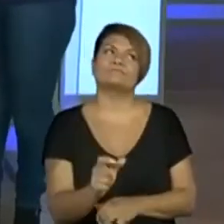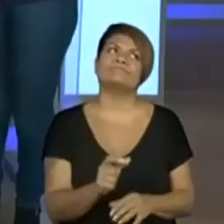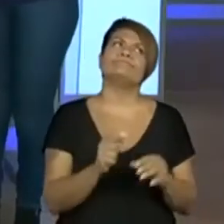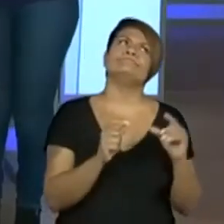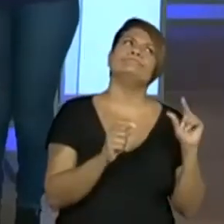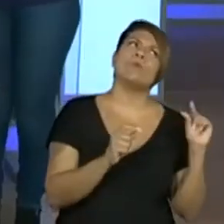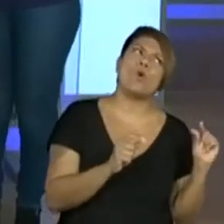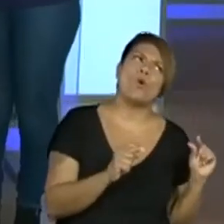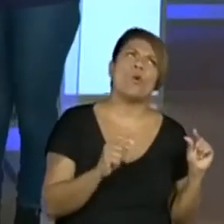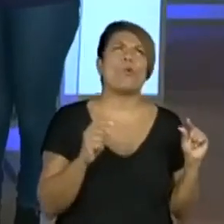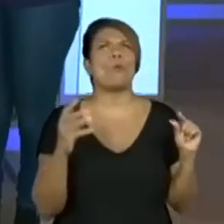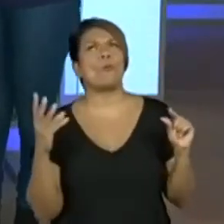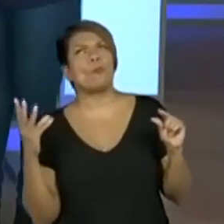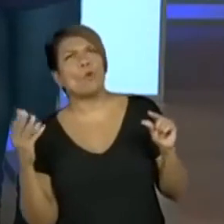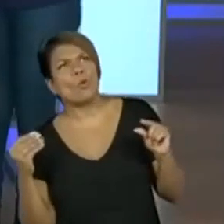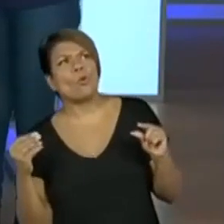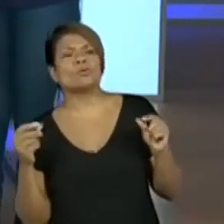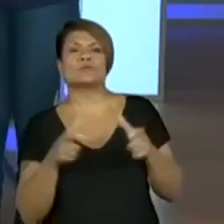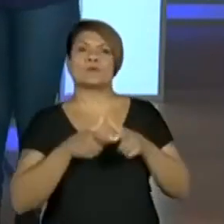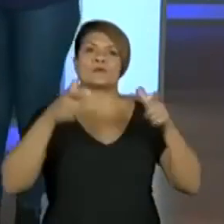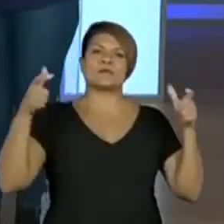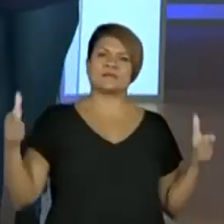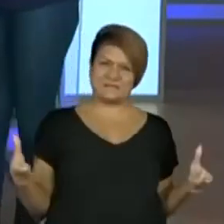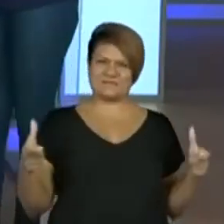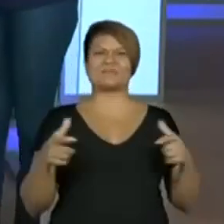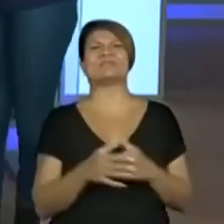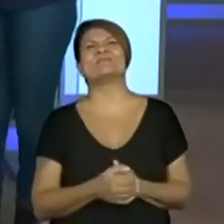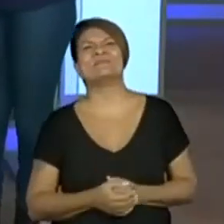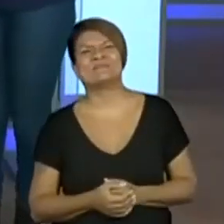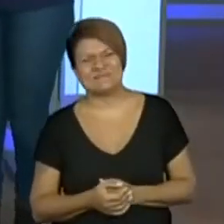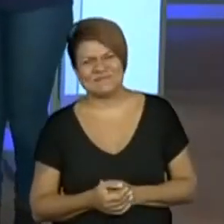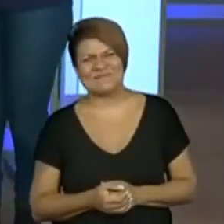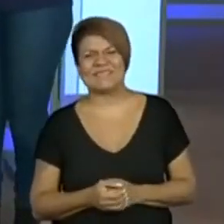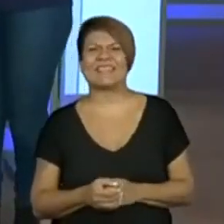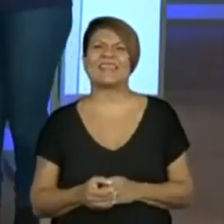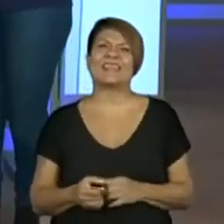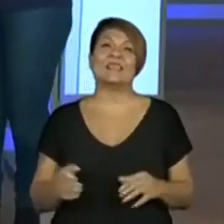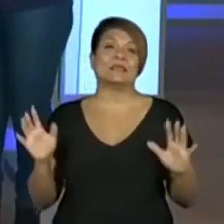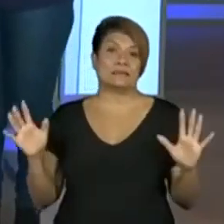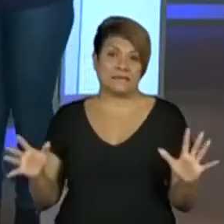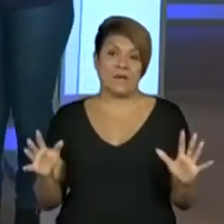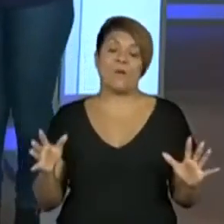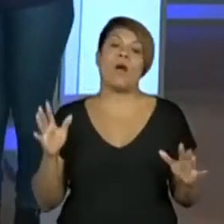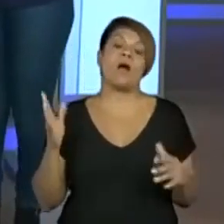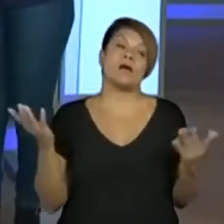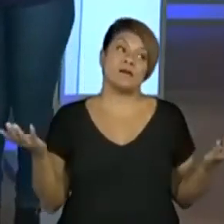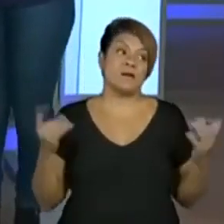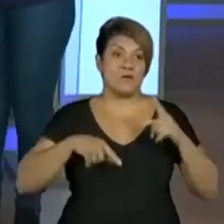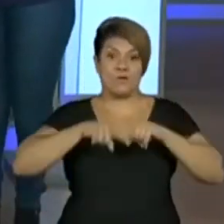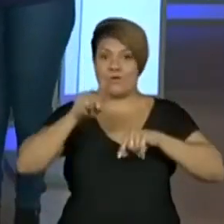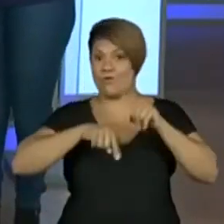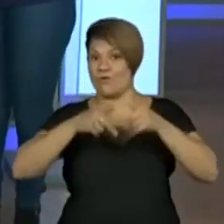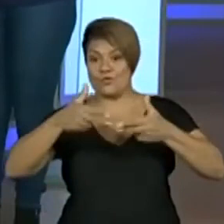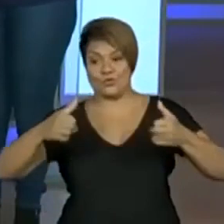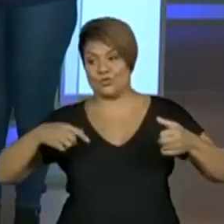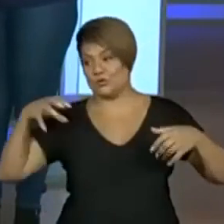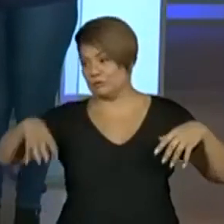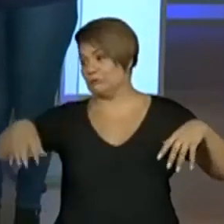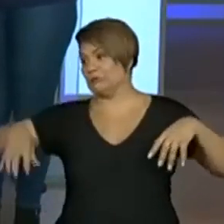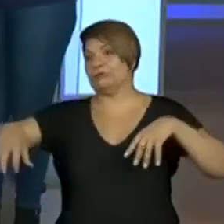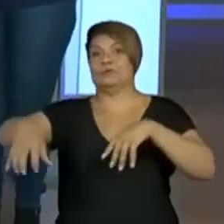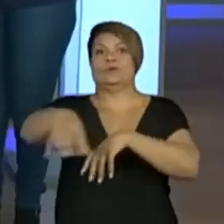nem muito ruim menor É verdade Aliás a gente não daria conta quis falar de